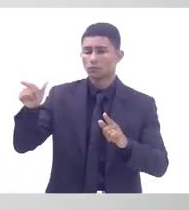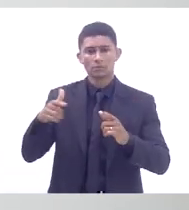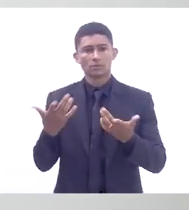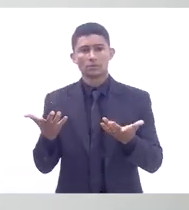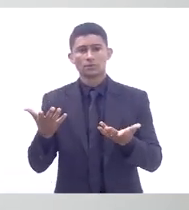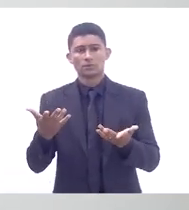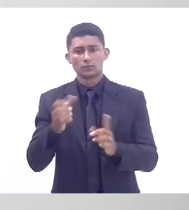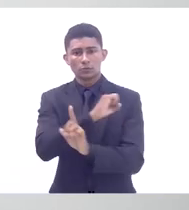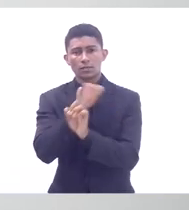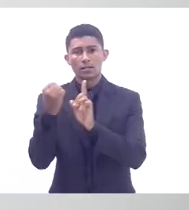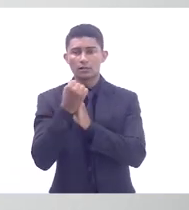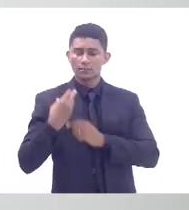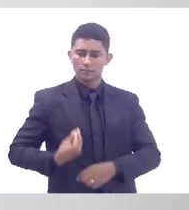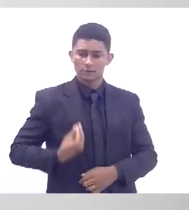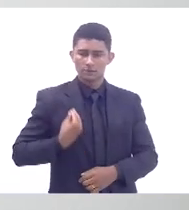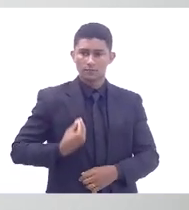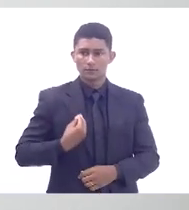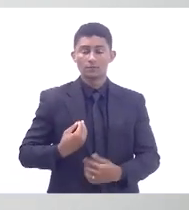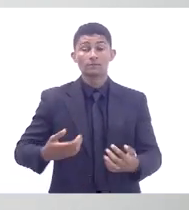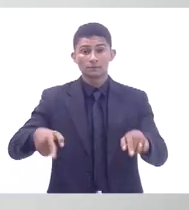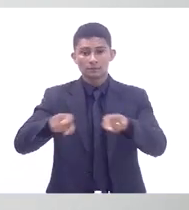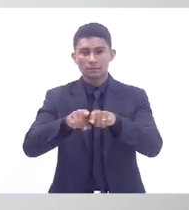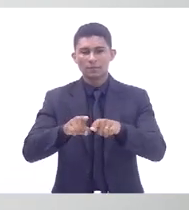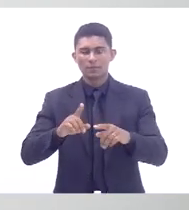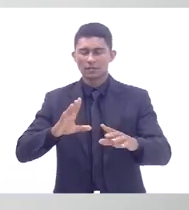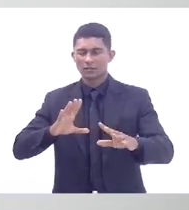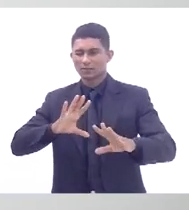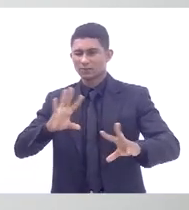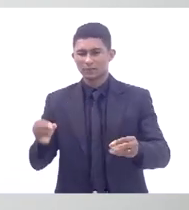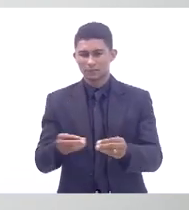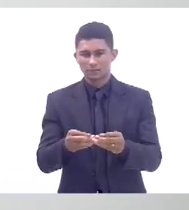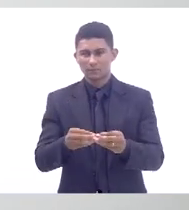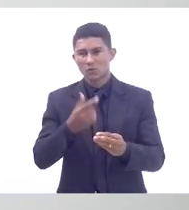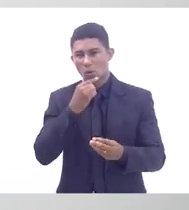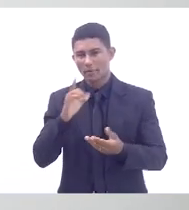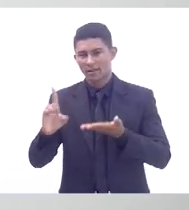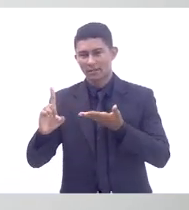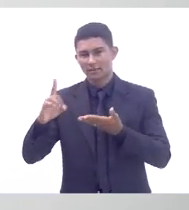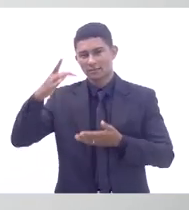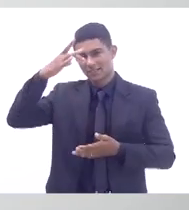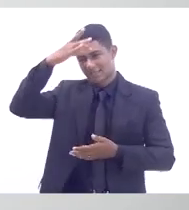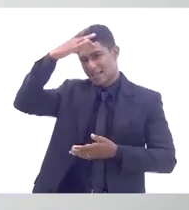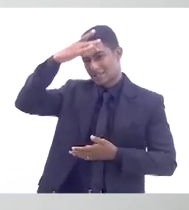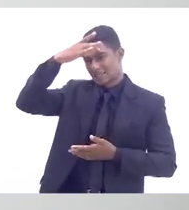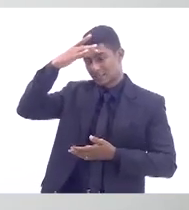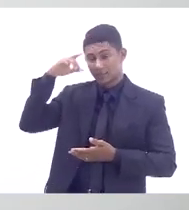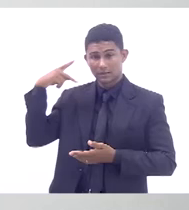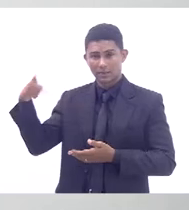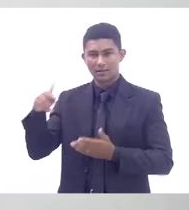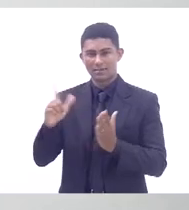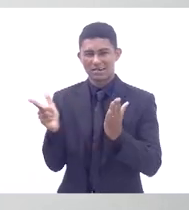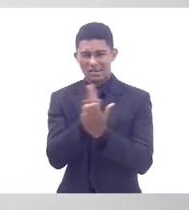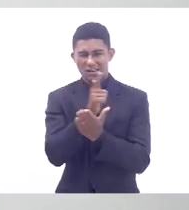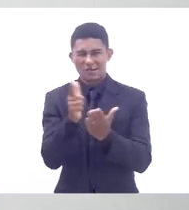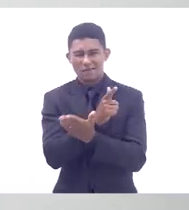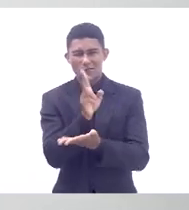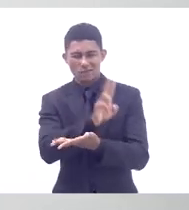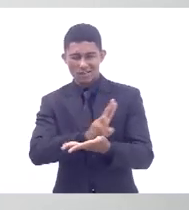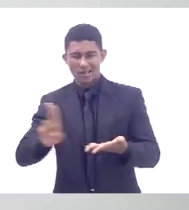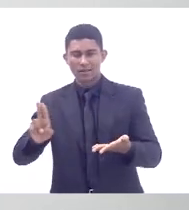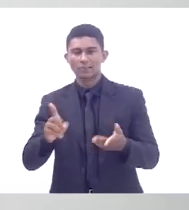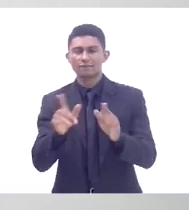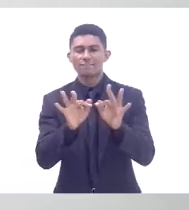e para finalizar com Darcy Ribeiro do livro A universidade necessária o